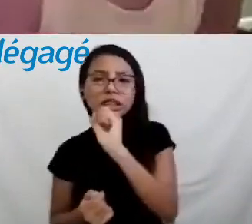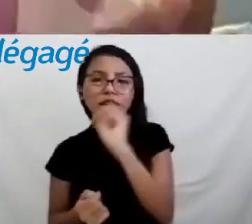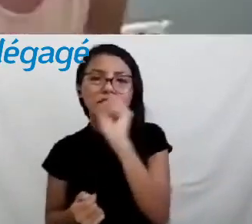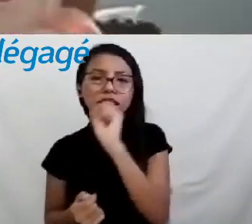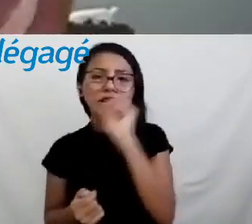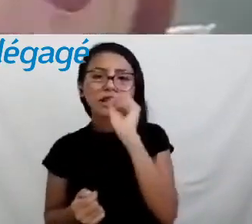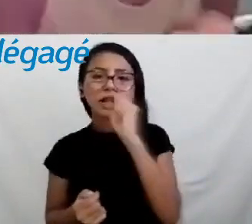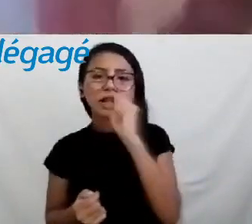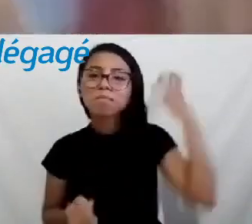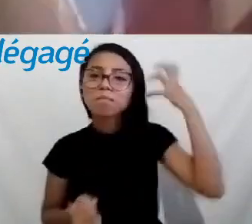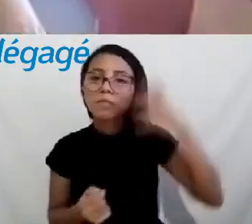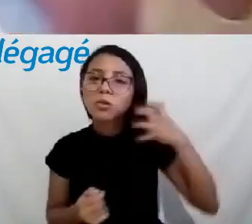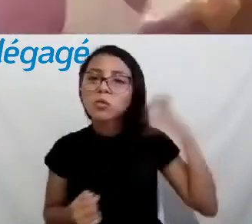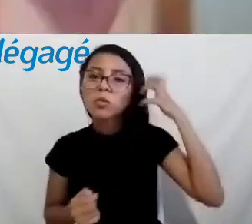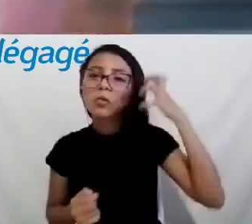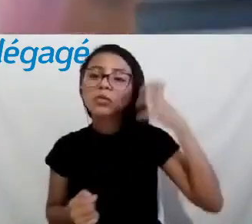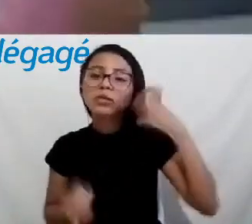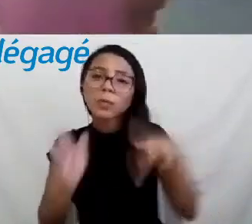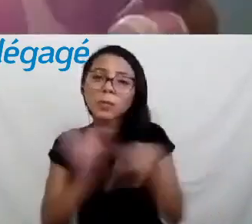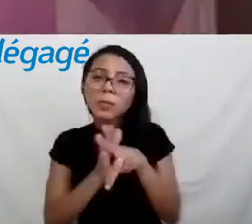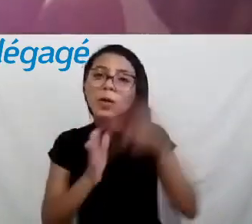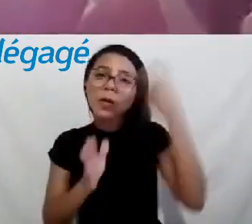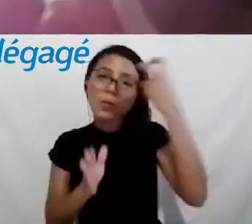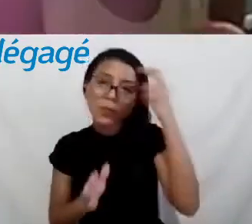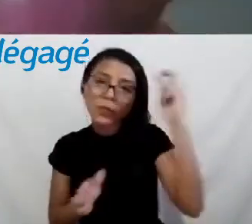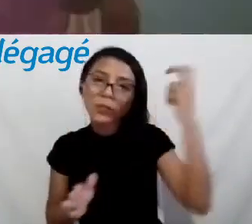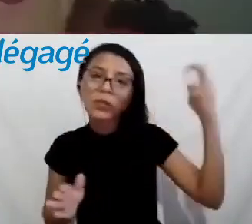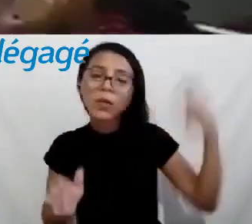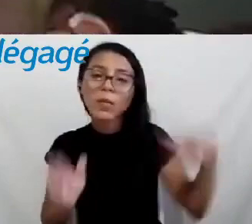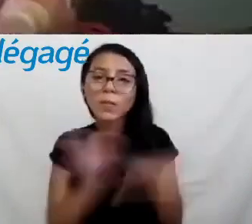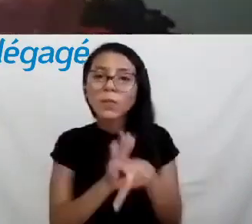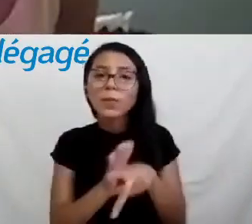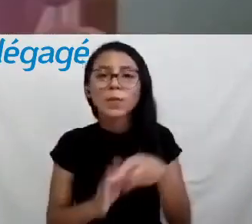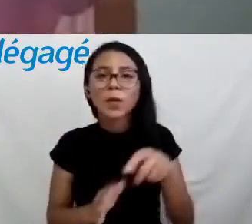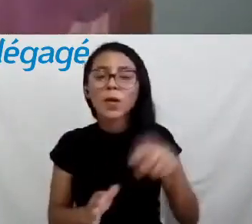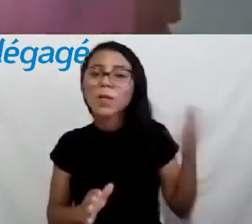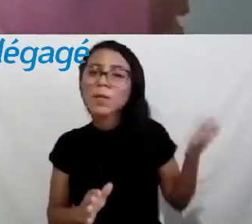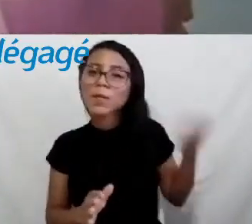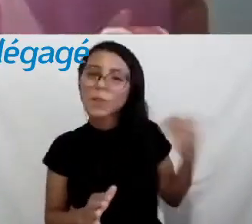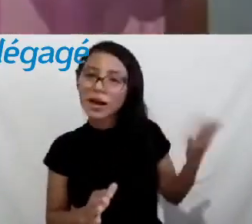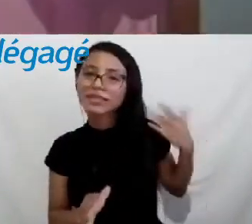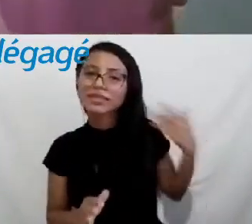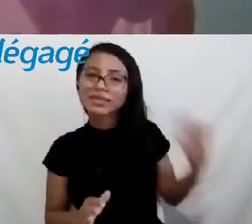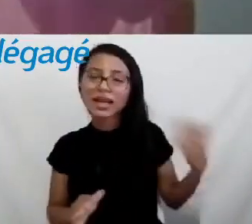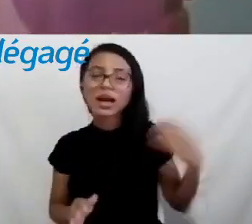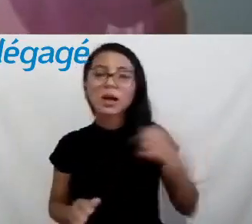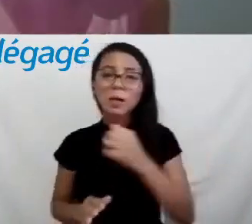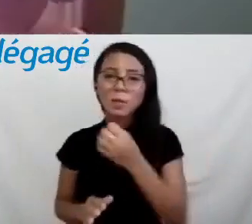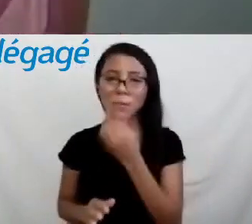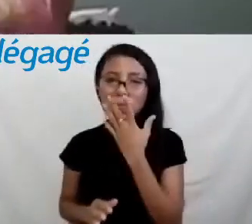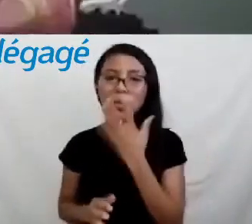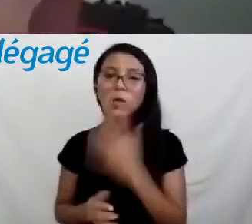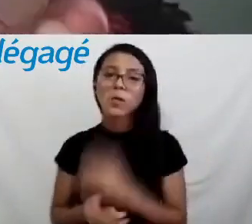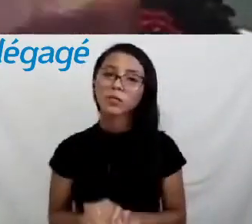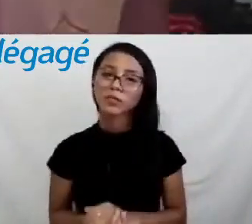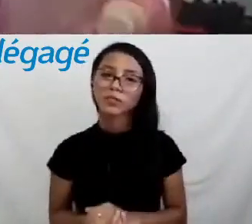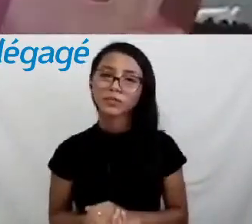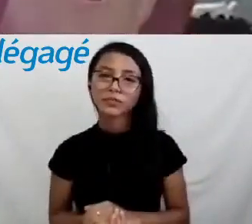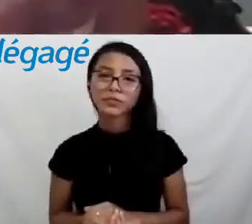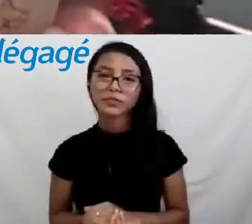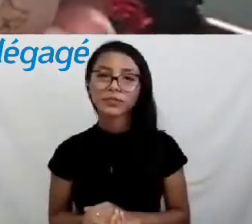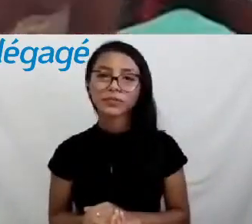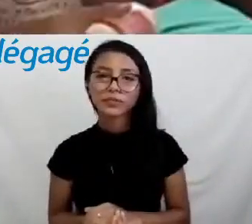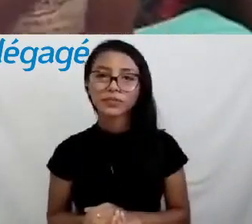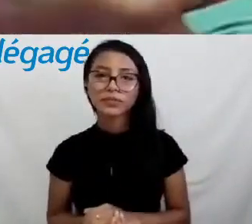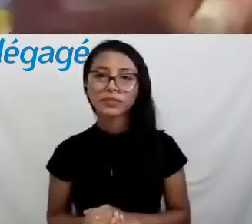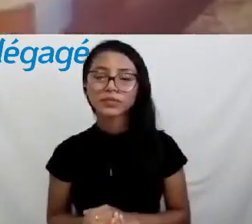os avós, né? As parlendas, músicas, enfim. E a música é isso, eu acho que é mágica. A música tem uma